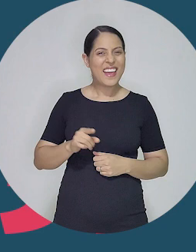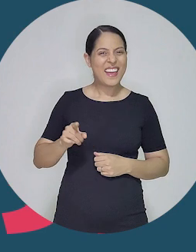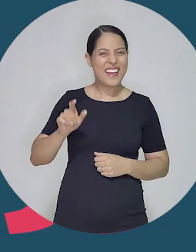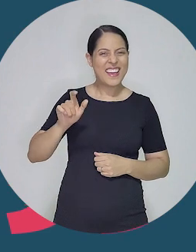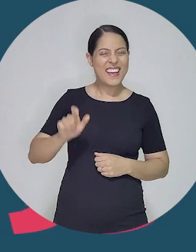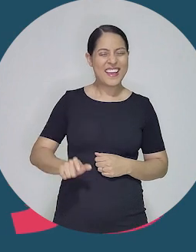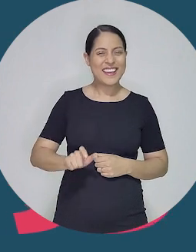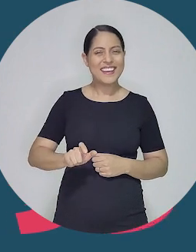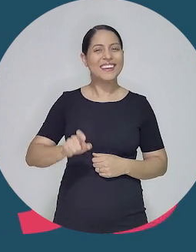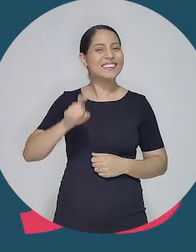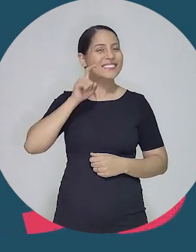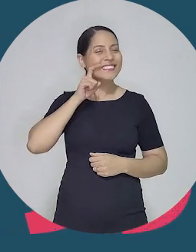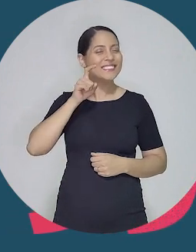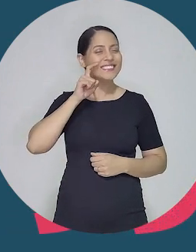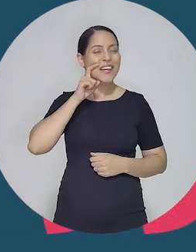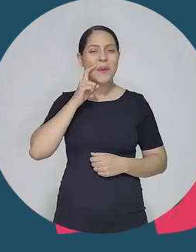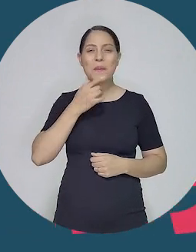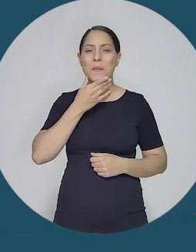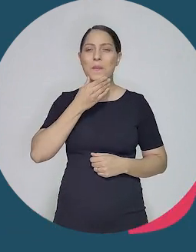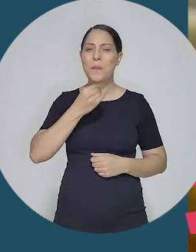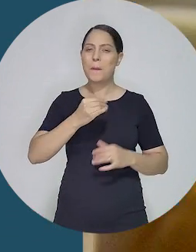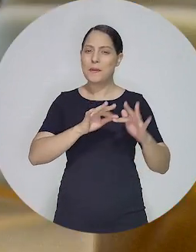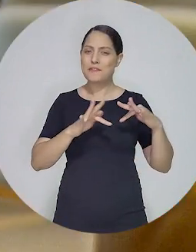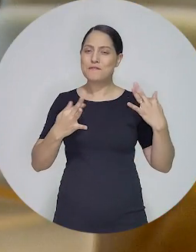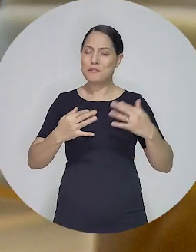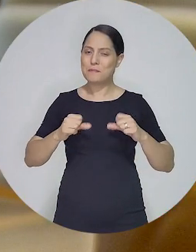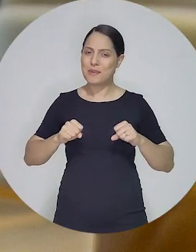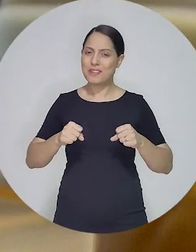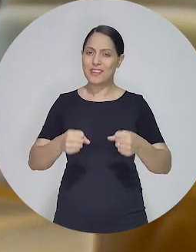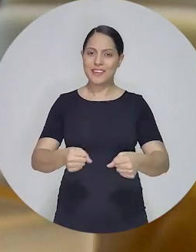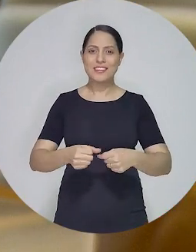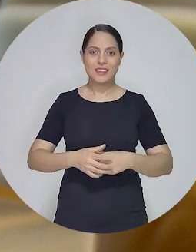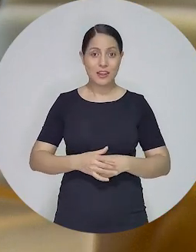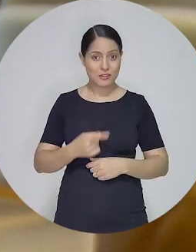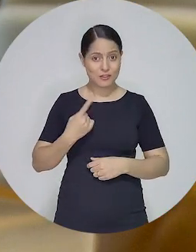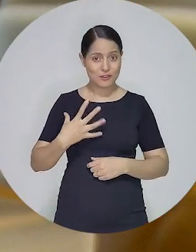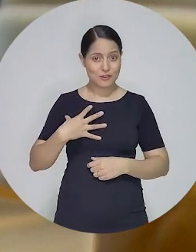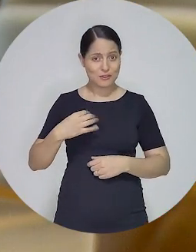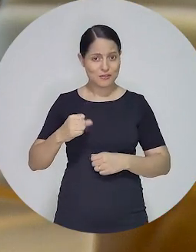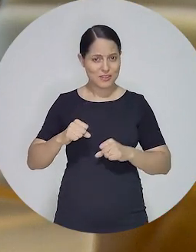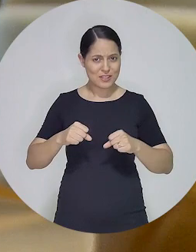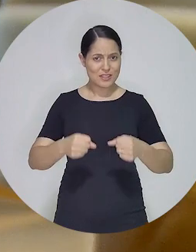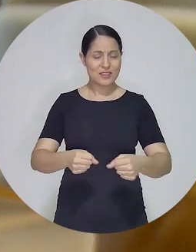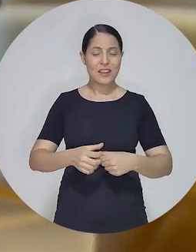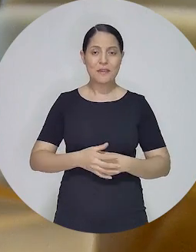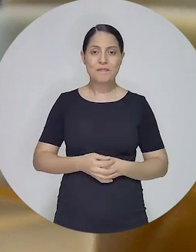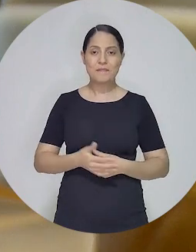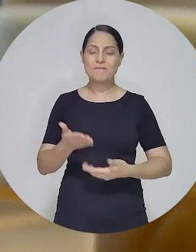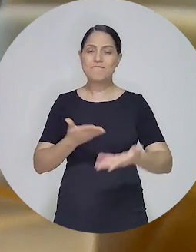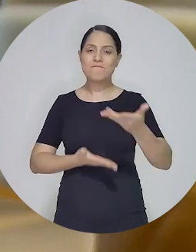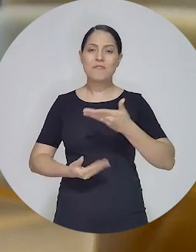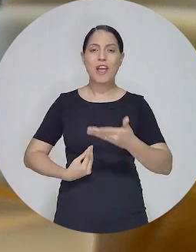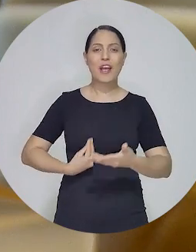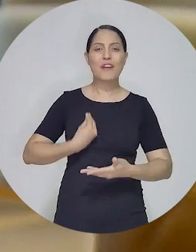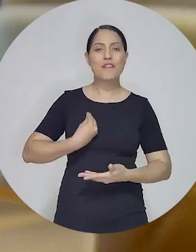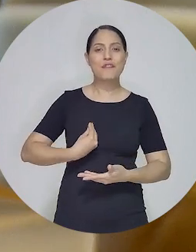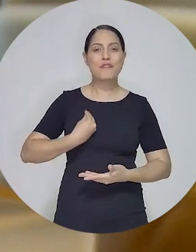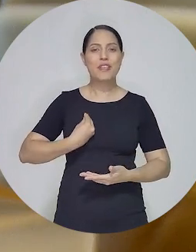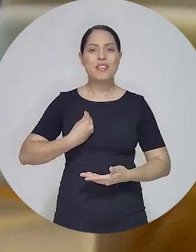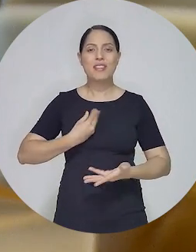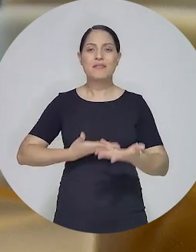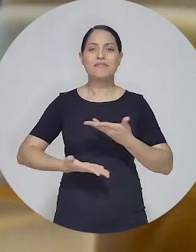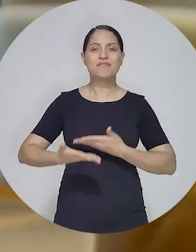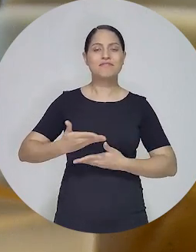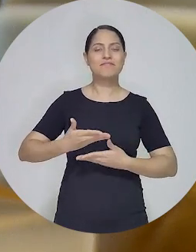homem extremamente dedicado à família. É um homem que gosta de compartilhar